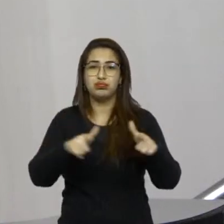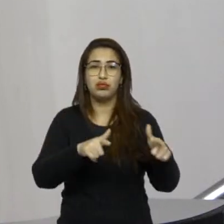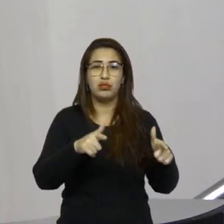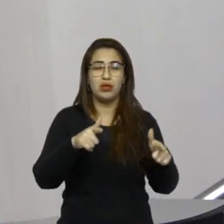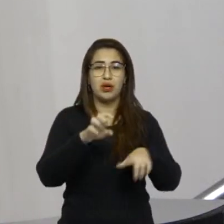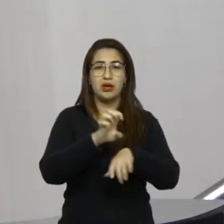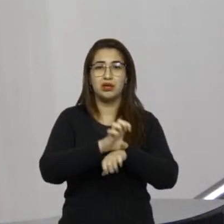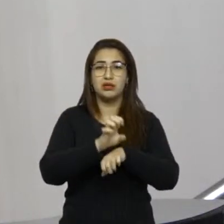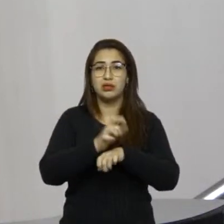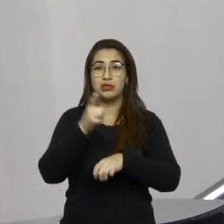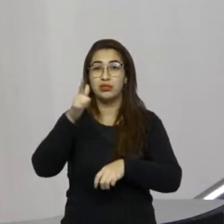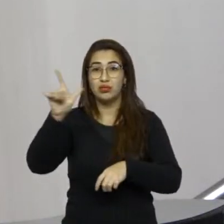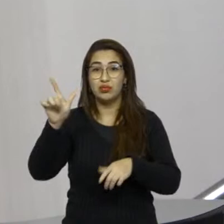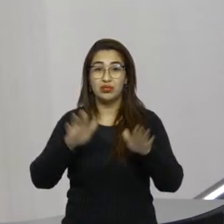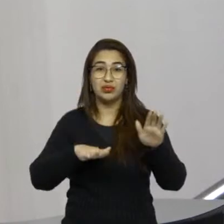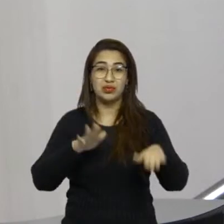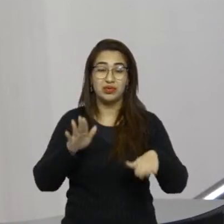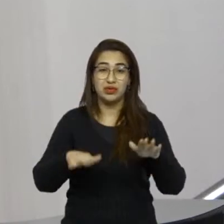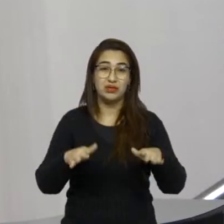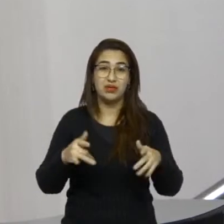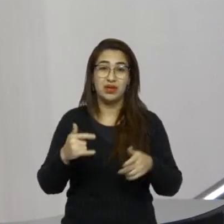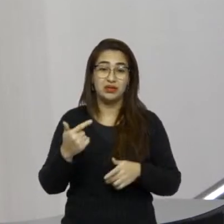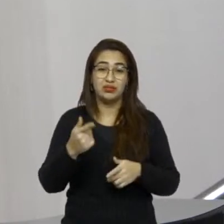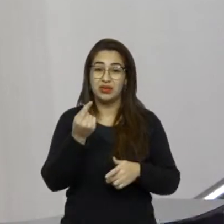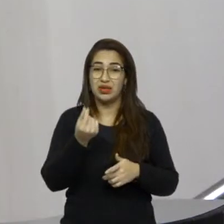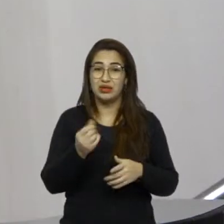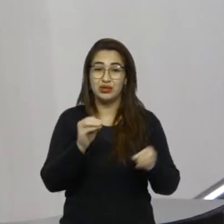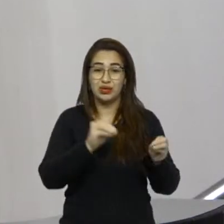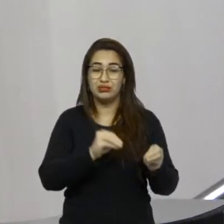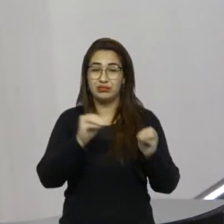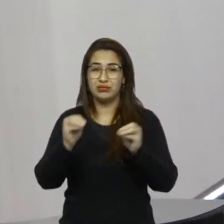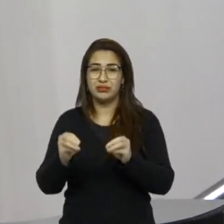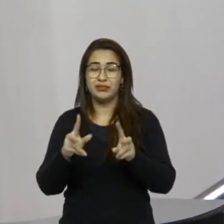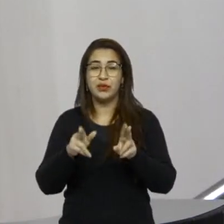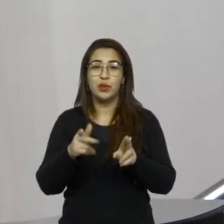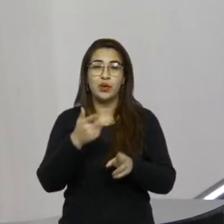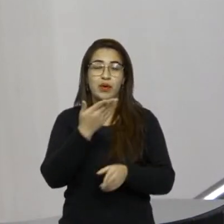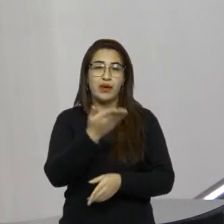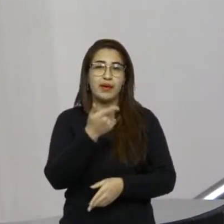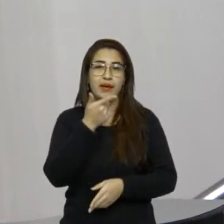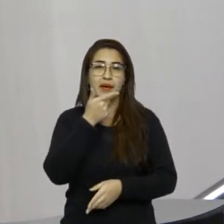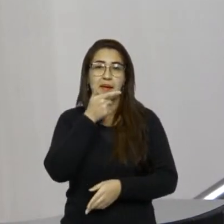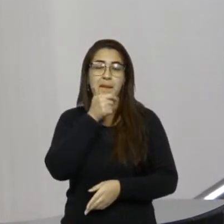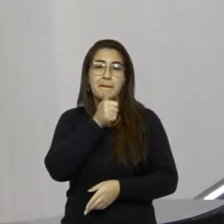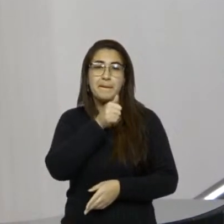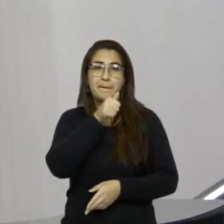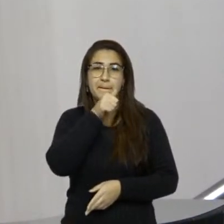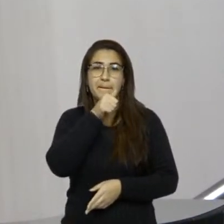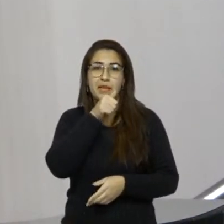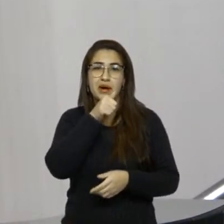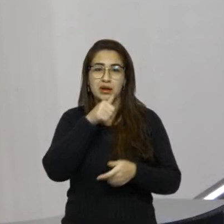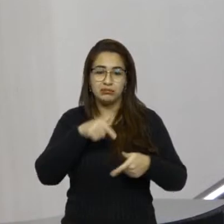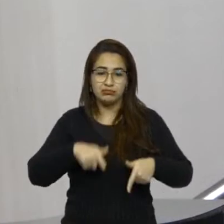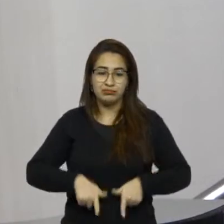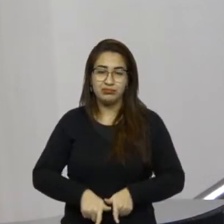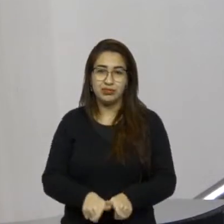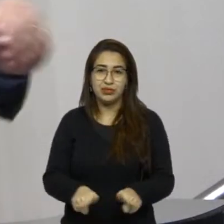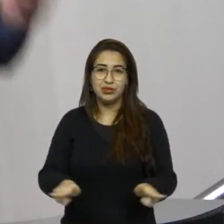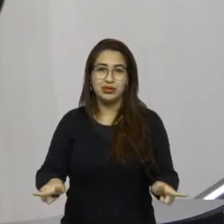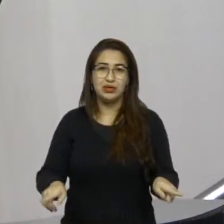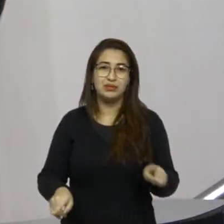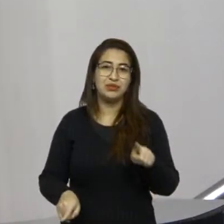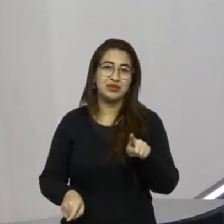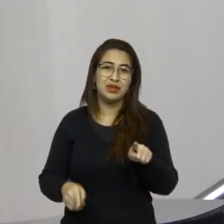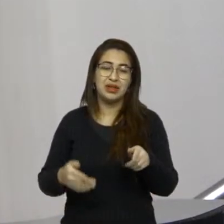sinal, sequer a família tem condições para deslocamento, como foi a mãe de gêmeos, ambos na UTI, muito carente, que queriam levar